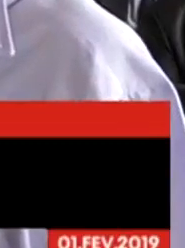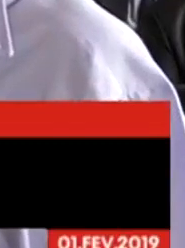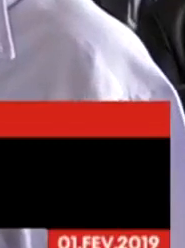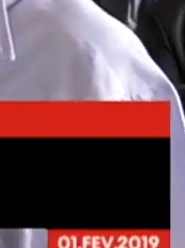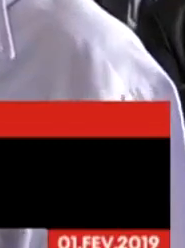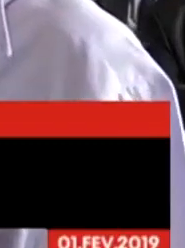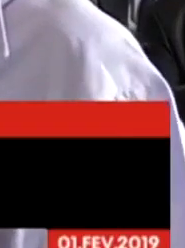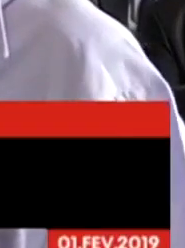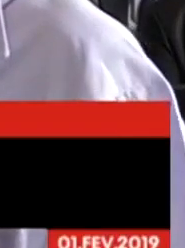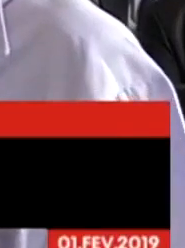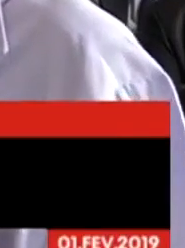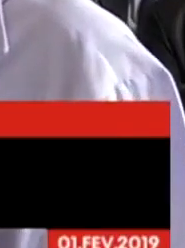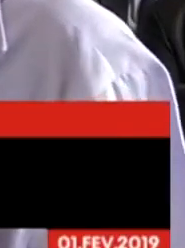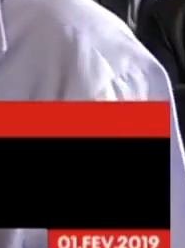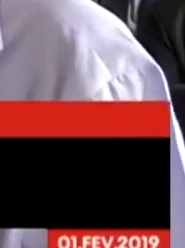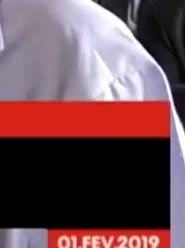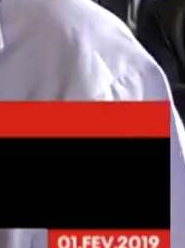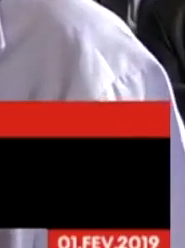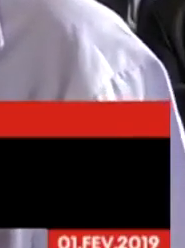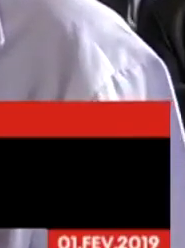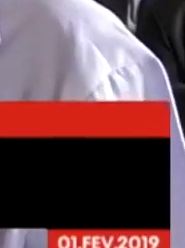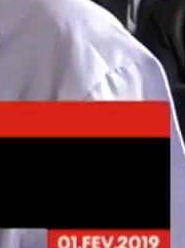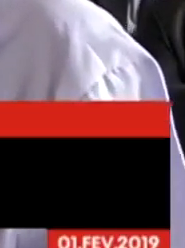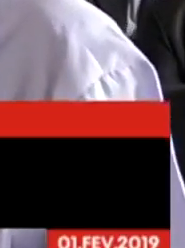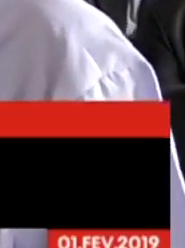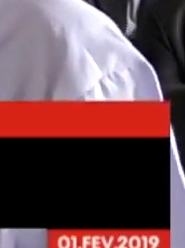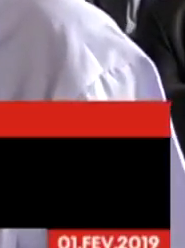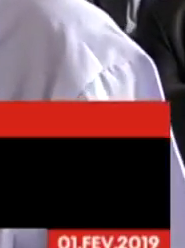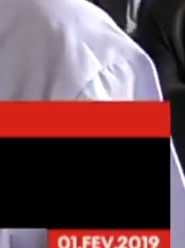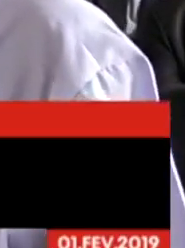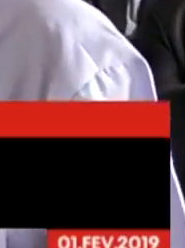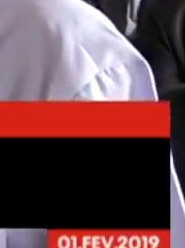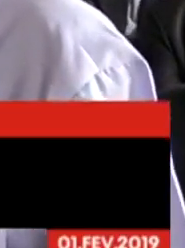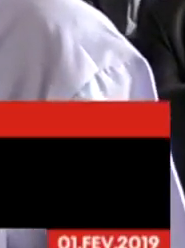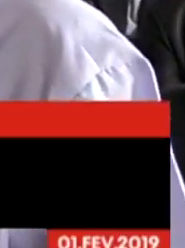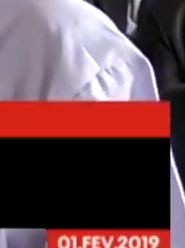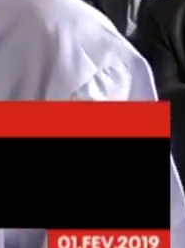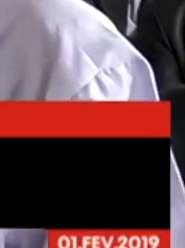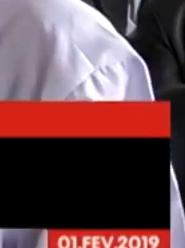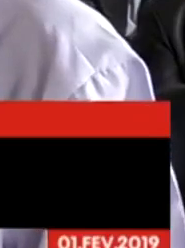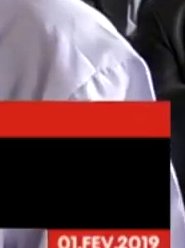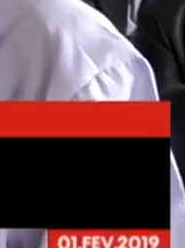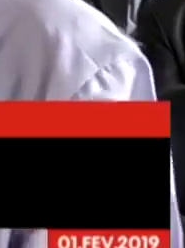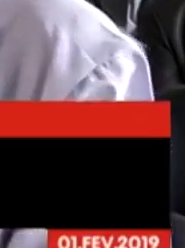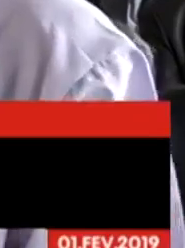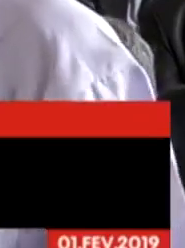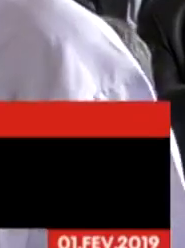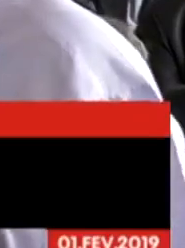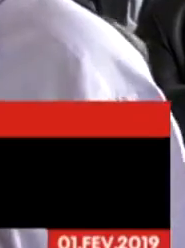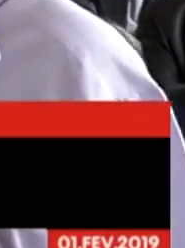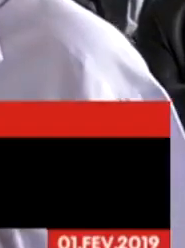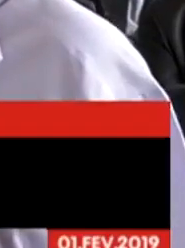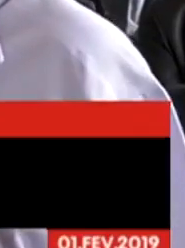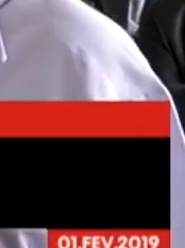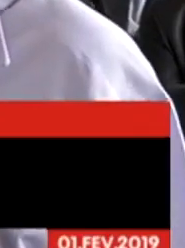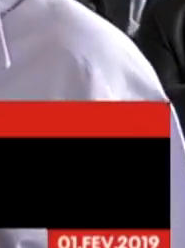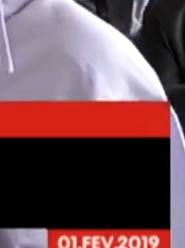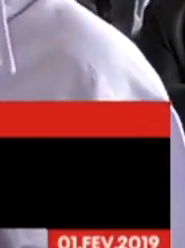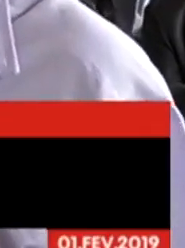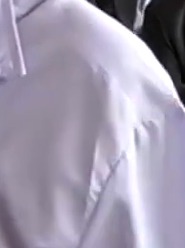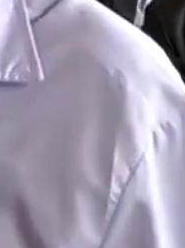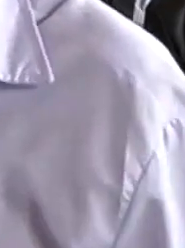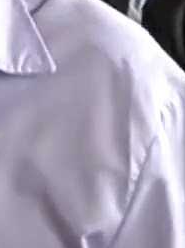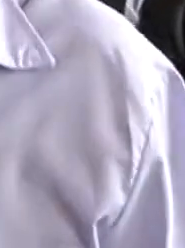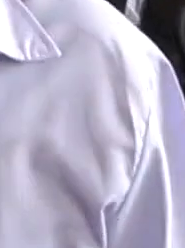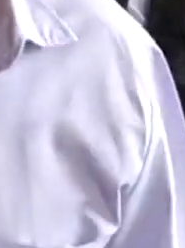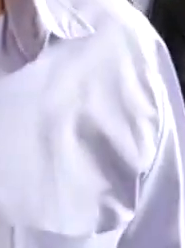Ulisses Gomes, que sempre tem ajudado a Alterosa, e muitos outros deputados, que se não fosse a ajuda dos deputados, a Alterosa não estava na sua situação que ela está hoje. Tá bom,